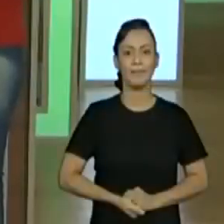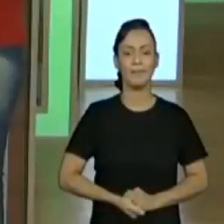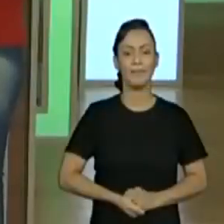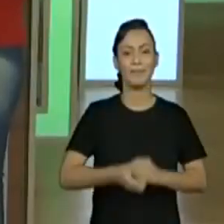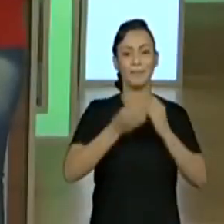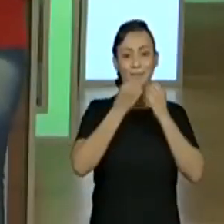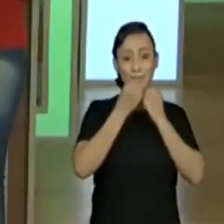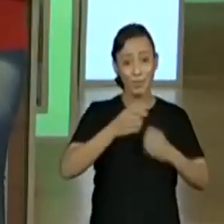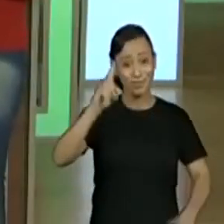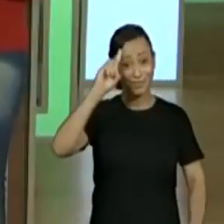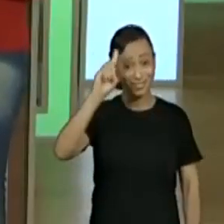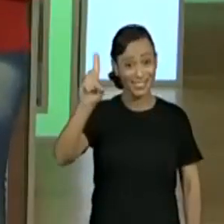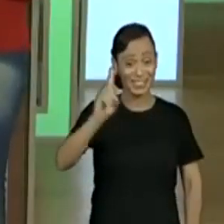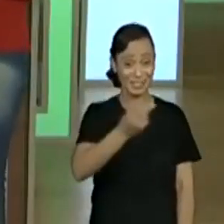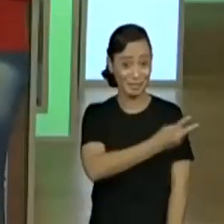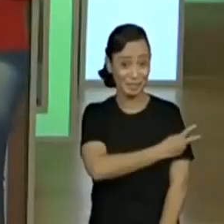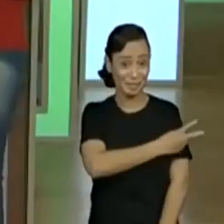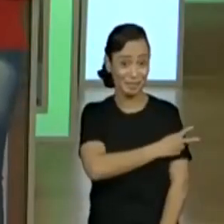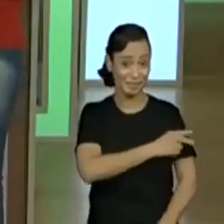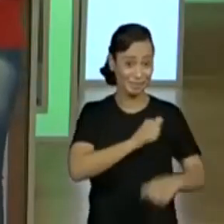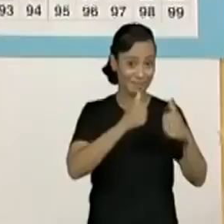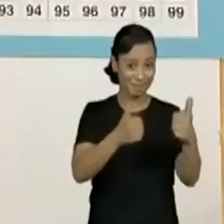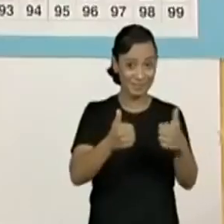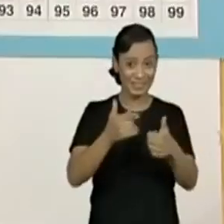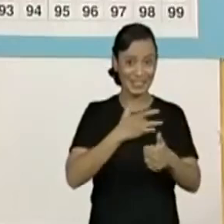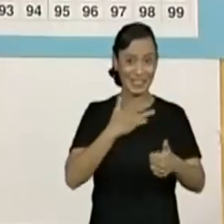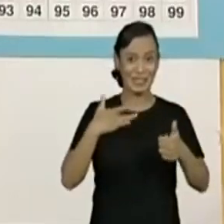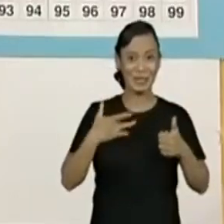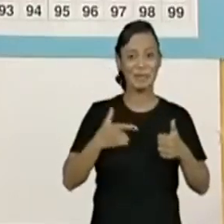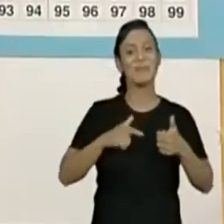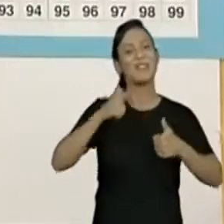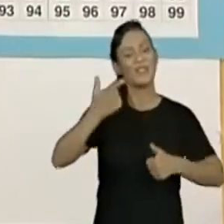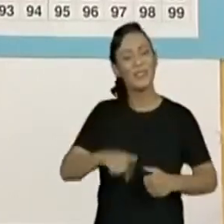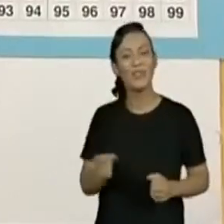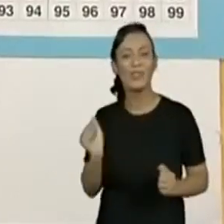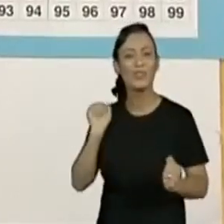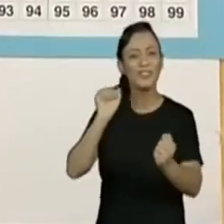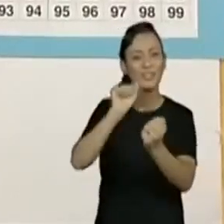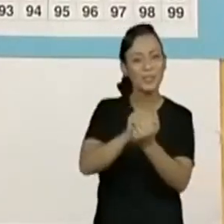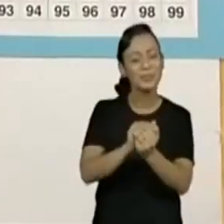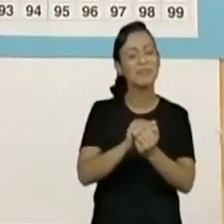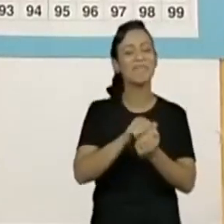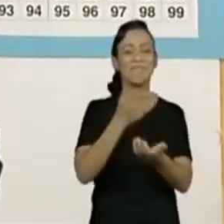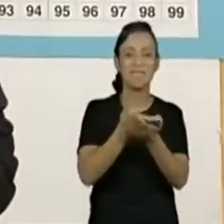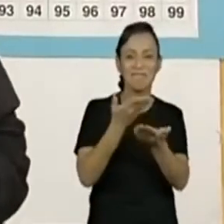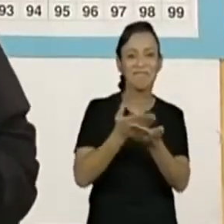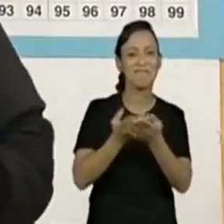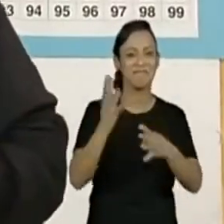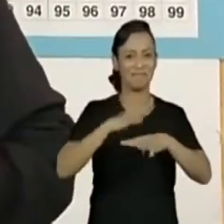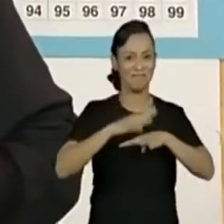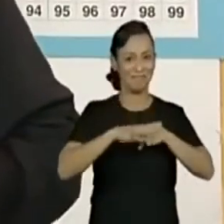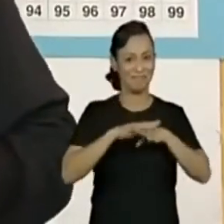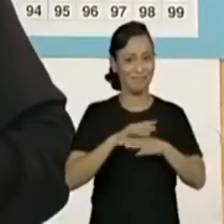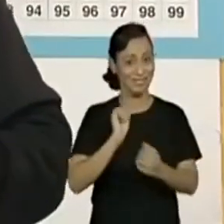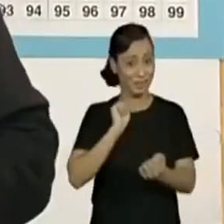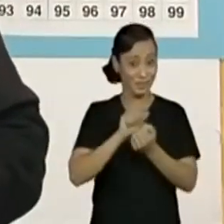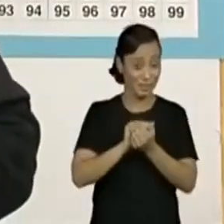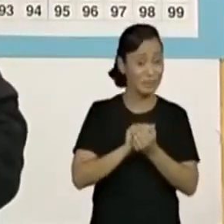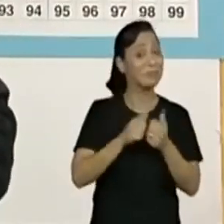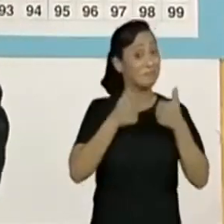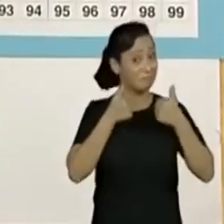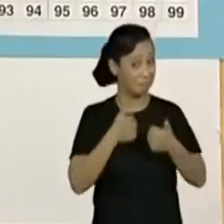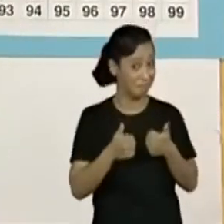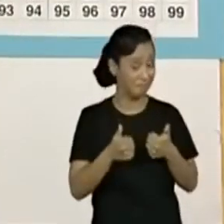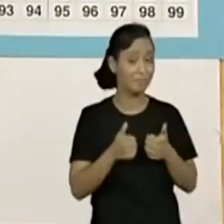Bom dia, galera do segundo ano. Tudo bem com vocês? Professora Genoveva aqui mais uma vez para mais uma aula de matemática. Isso